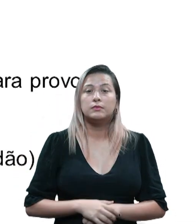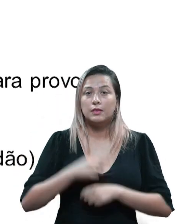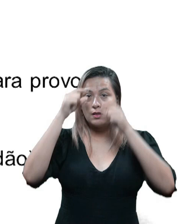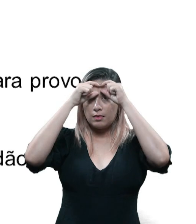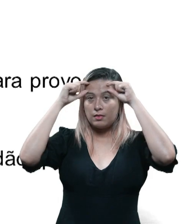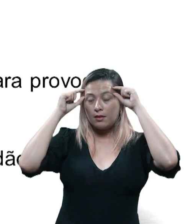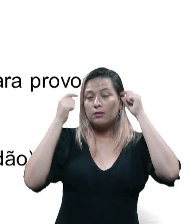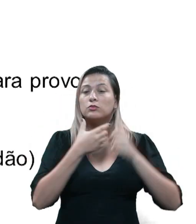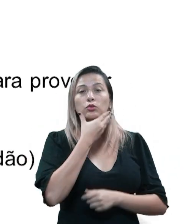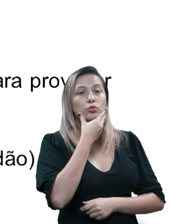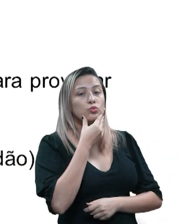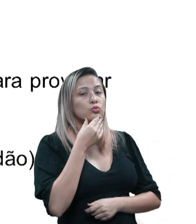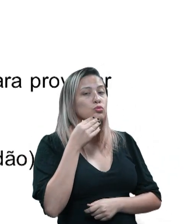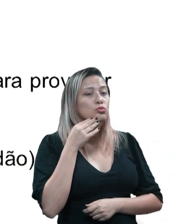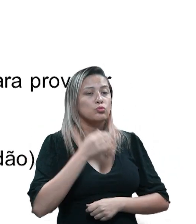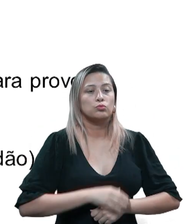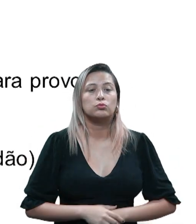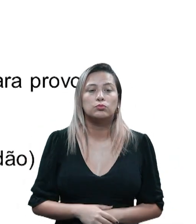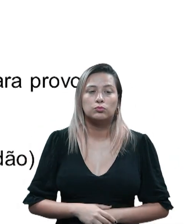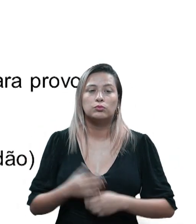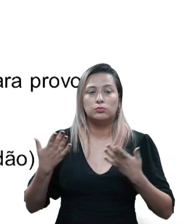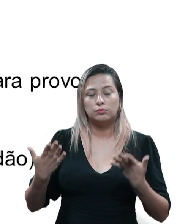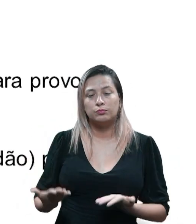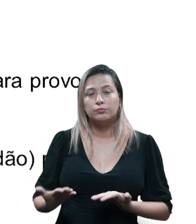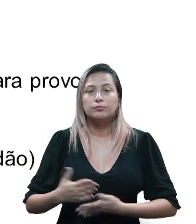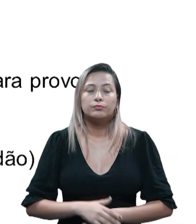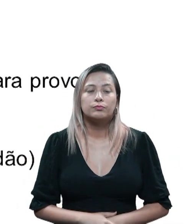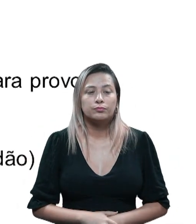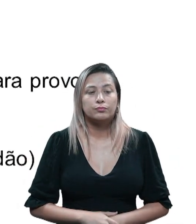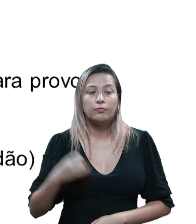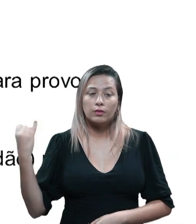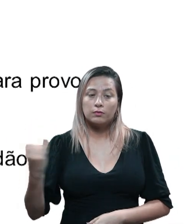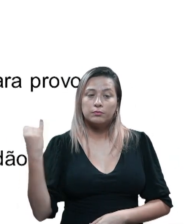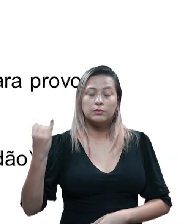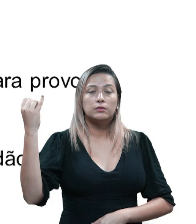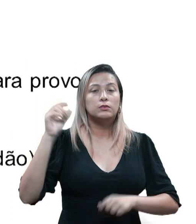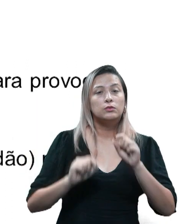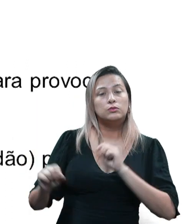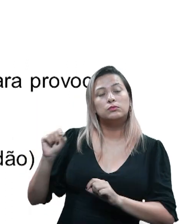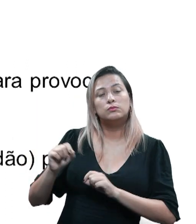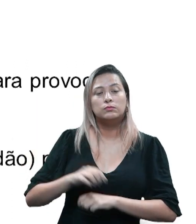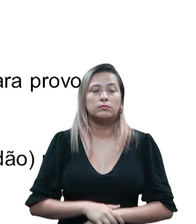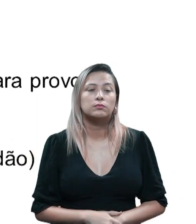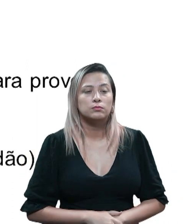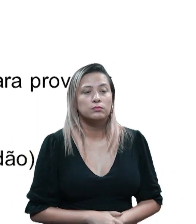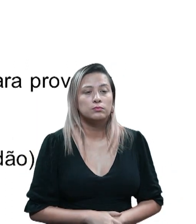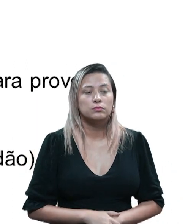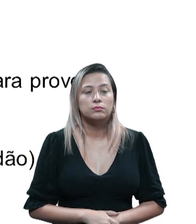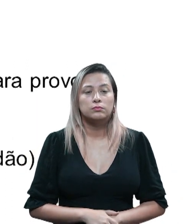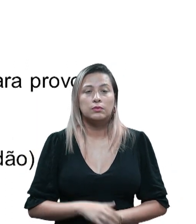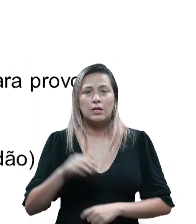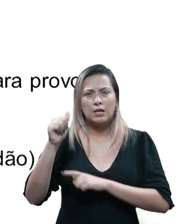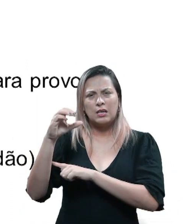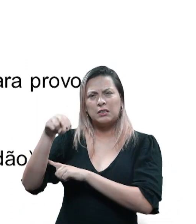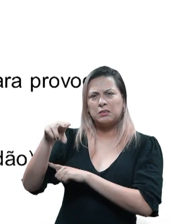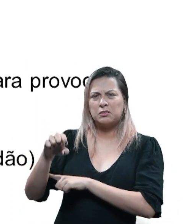testa e queixo, com o espessamento da camada córnea. É importante ressaltar que a acne não é